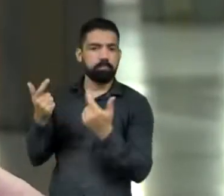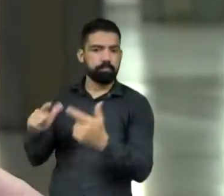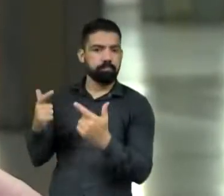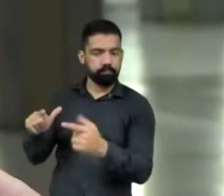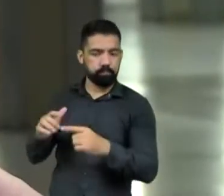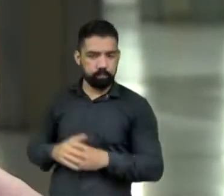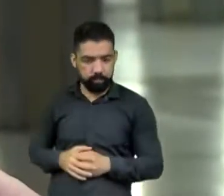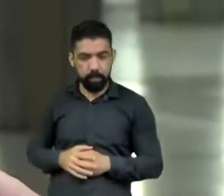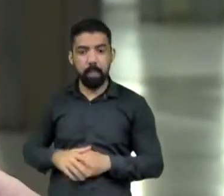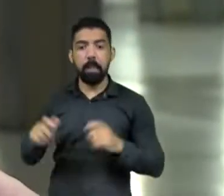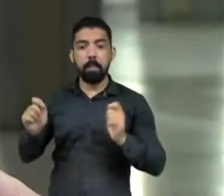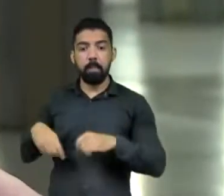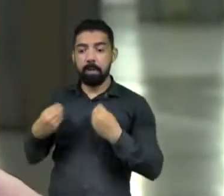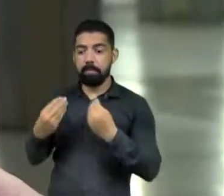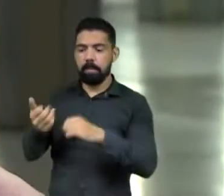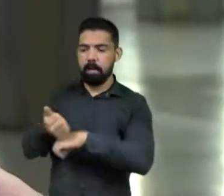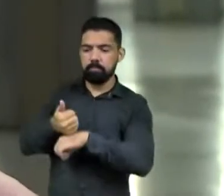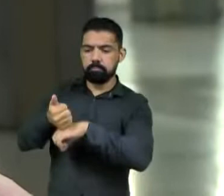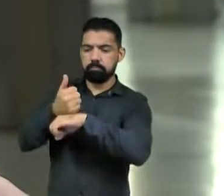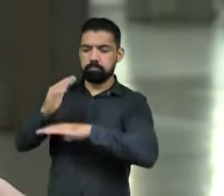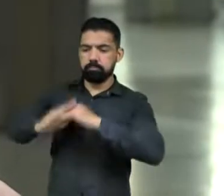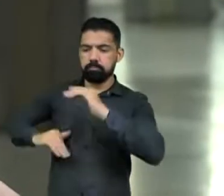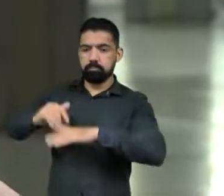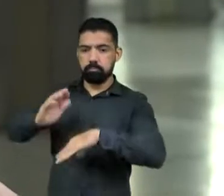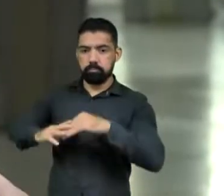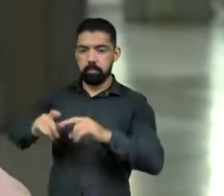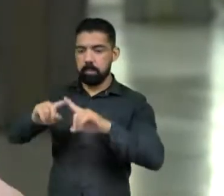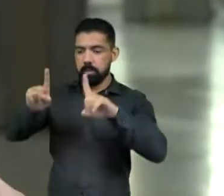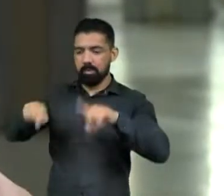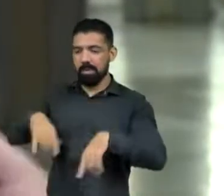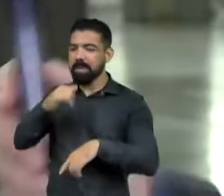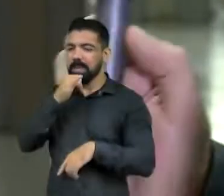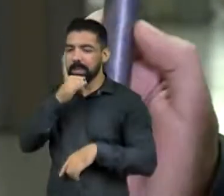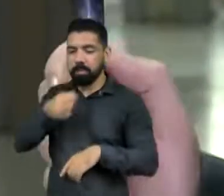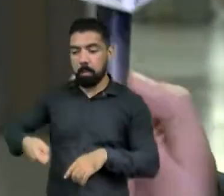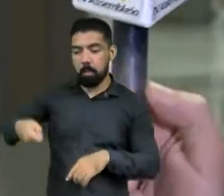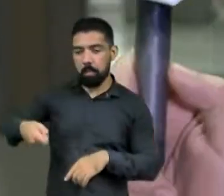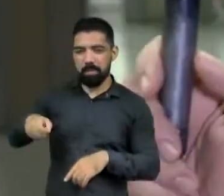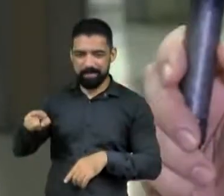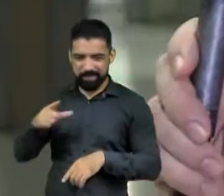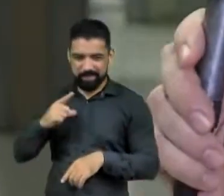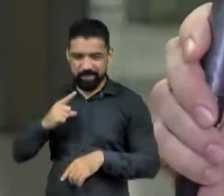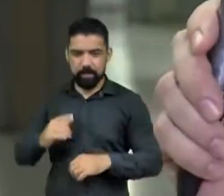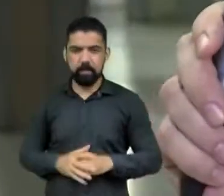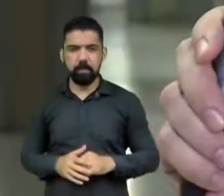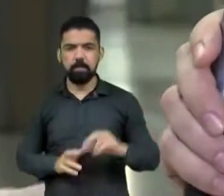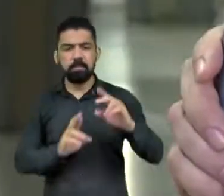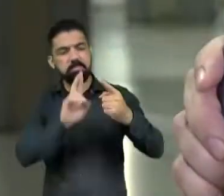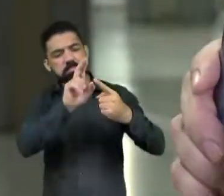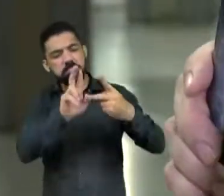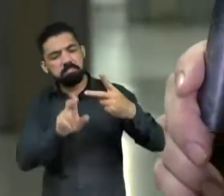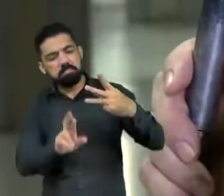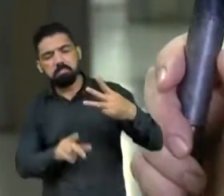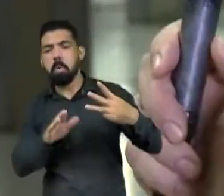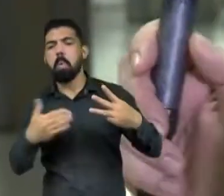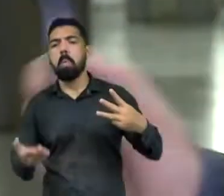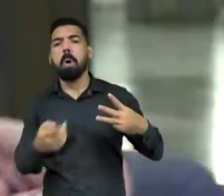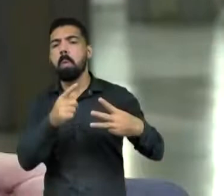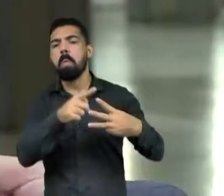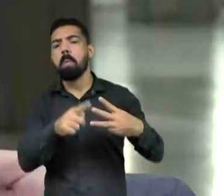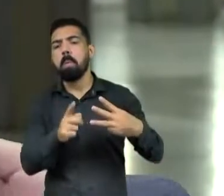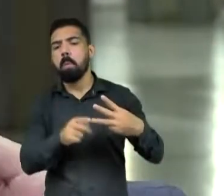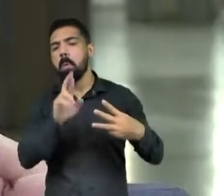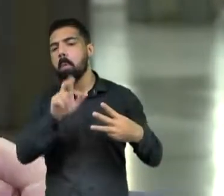qualificar e capacitar esse jovem através de programas como o Jovem Bolsista, por exemplo. Qual é a diferença das três linhas de atuação do